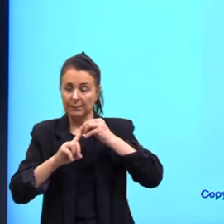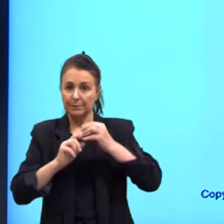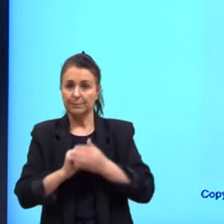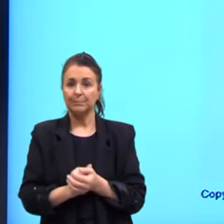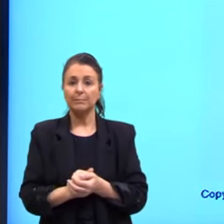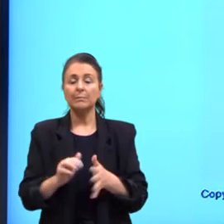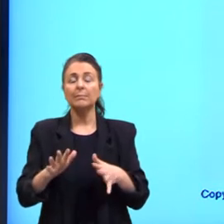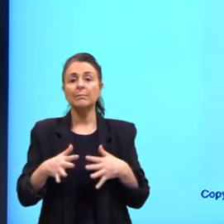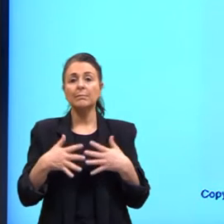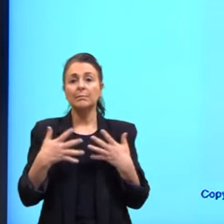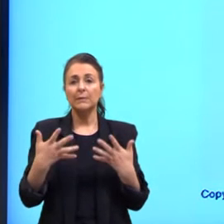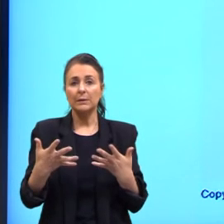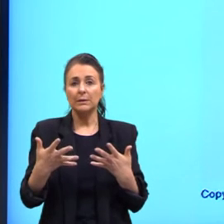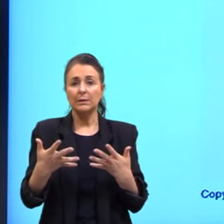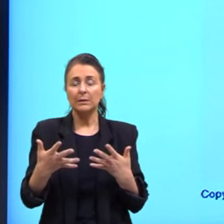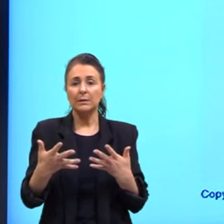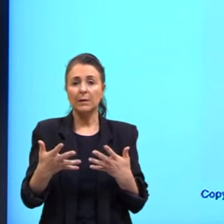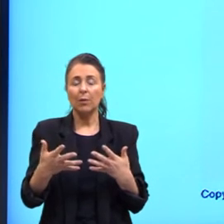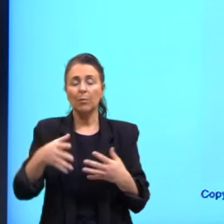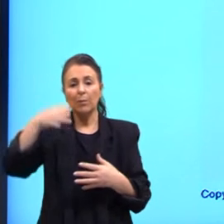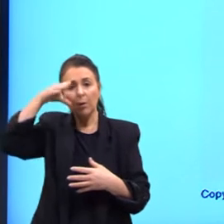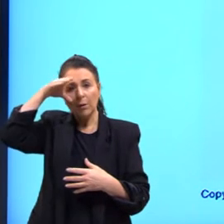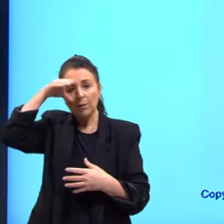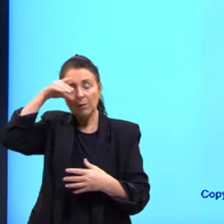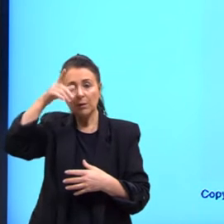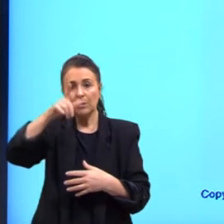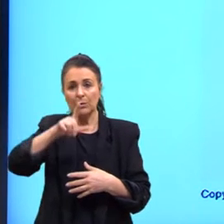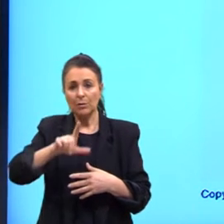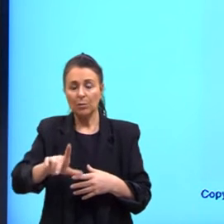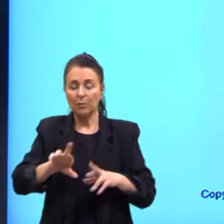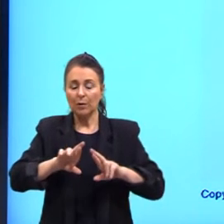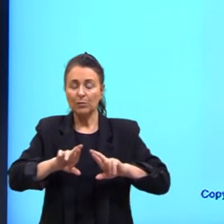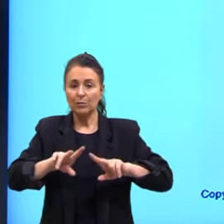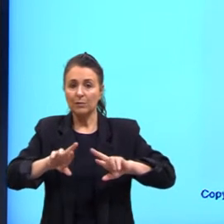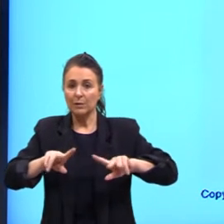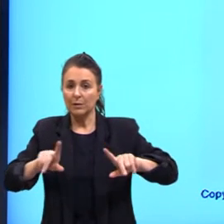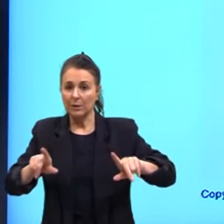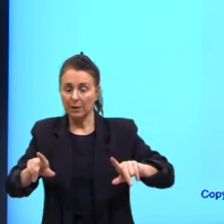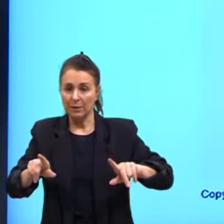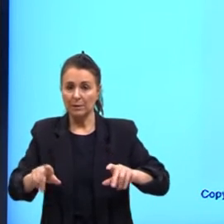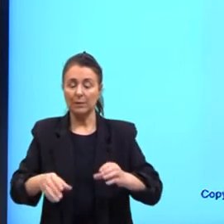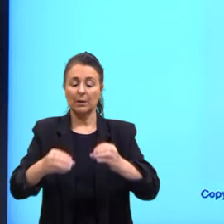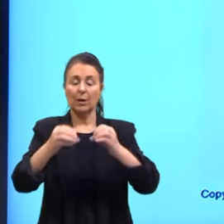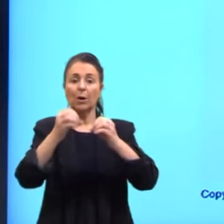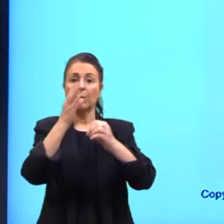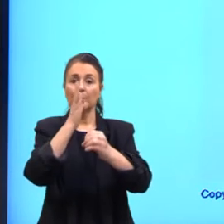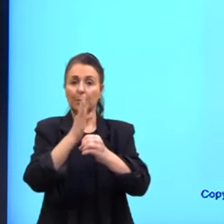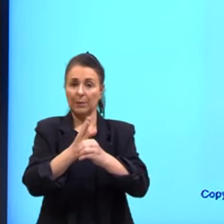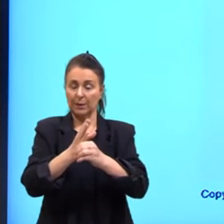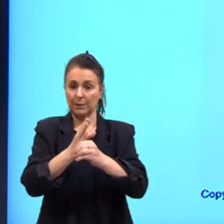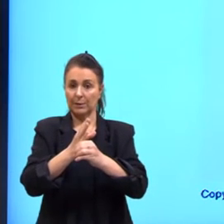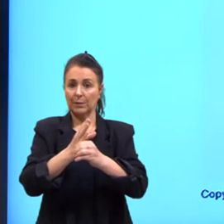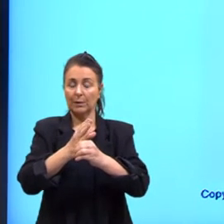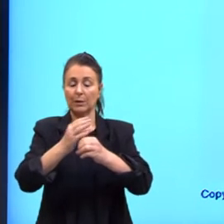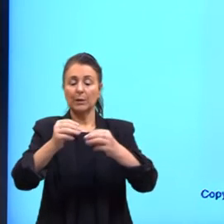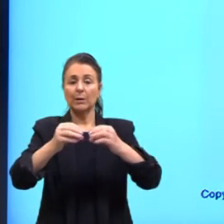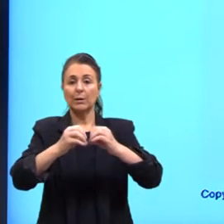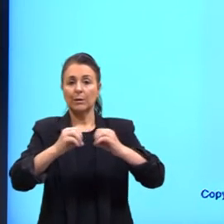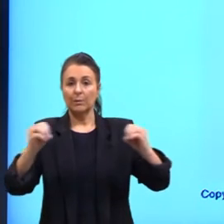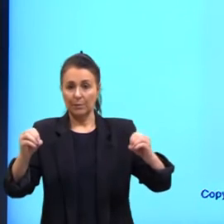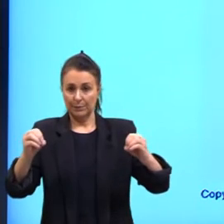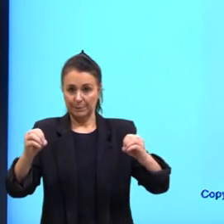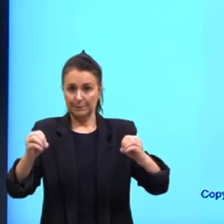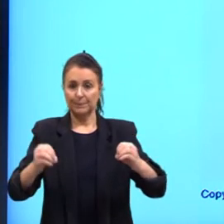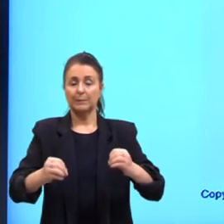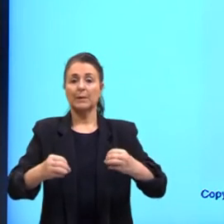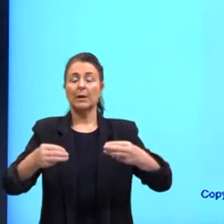bom então aqui mas para vocês observarem as diferenças é da mitose para meiose outra diferença é que na